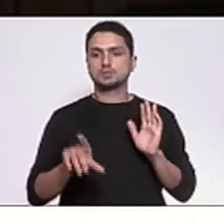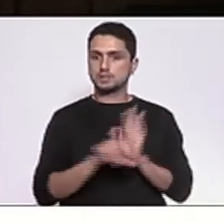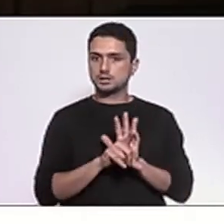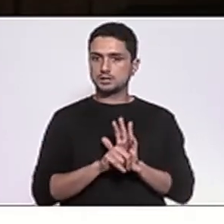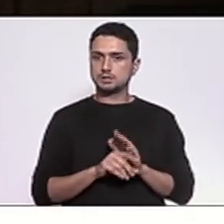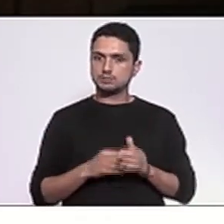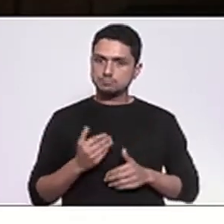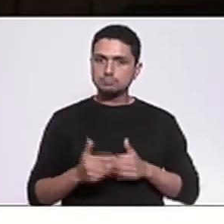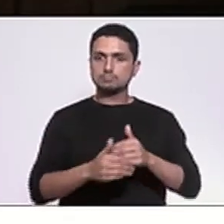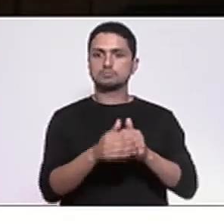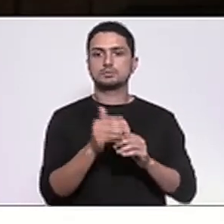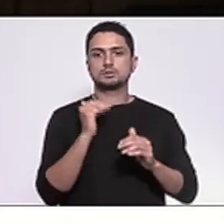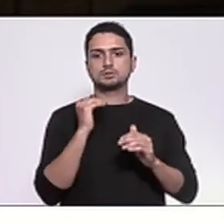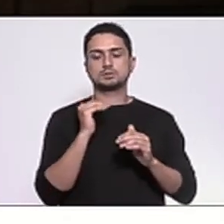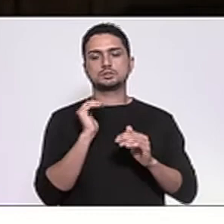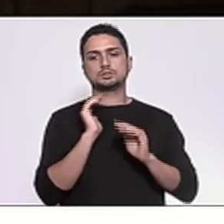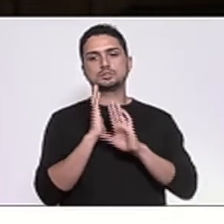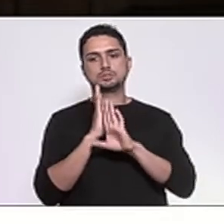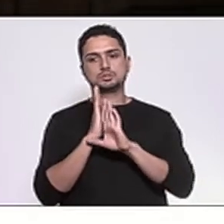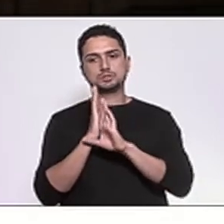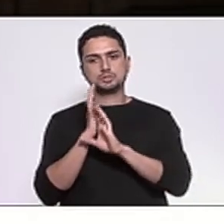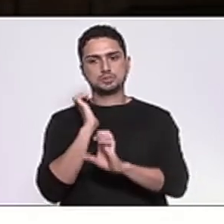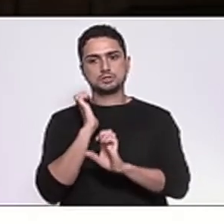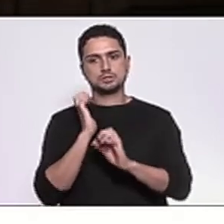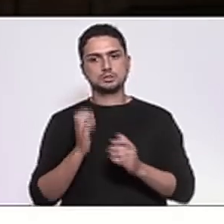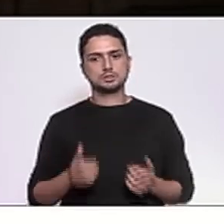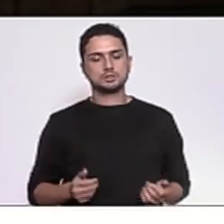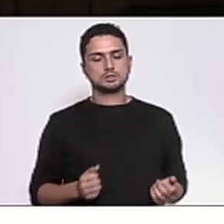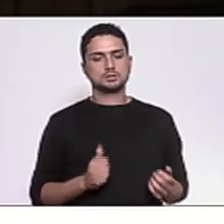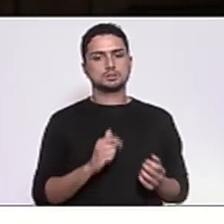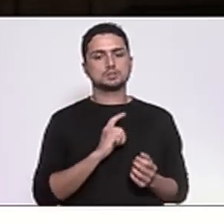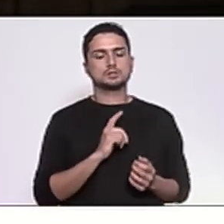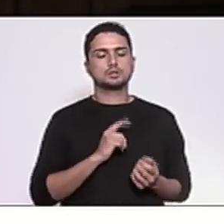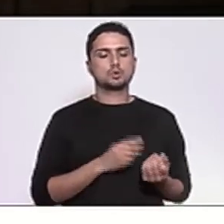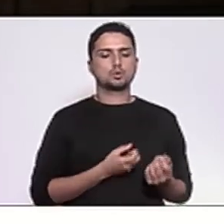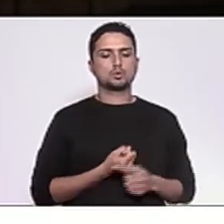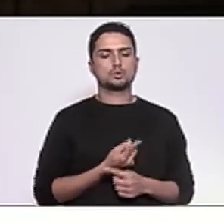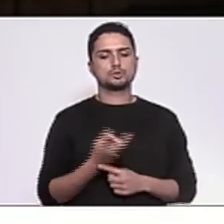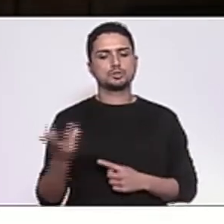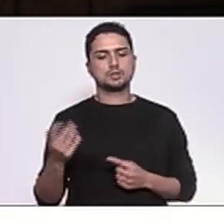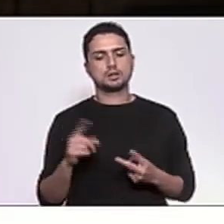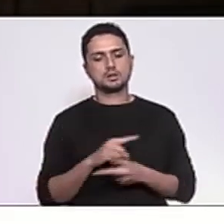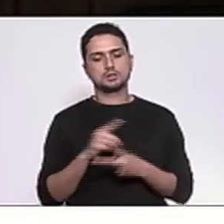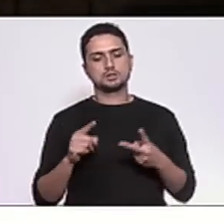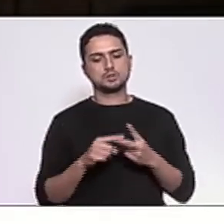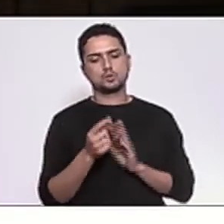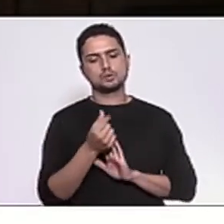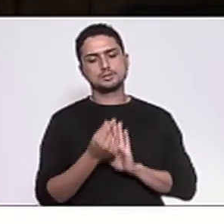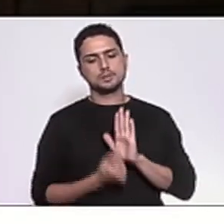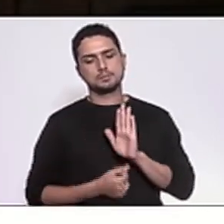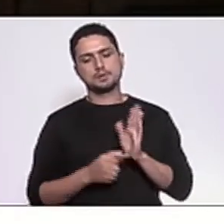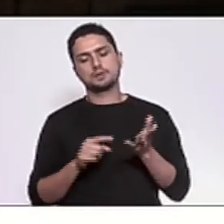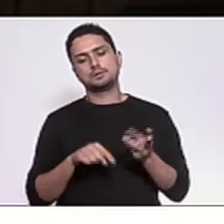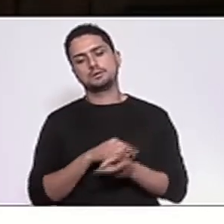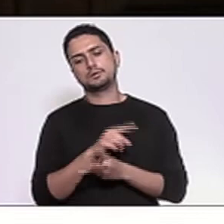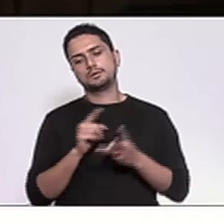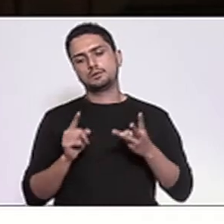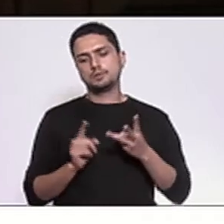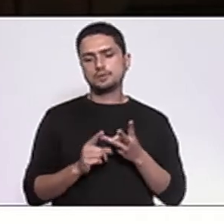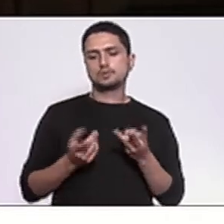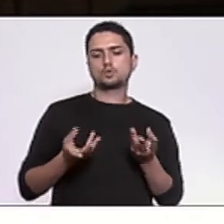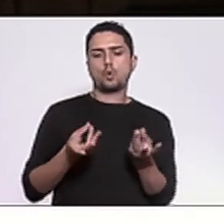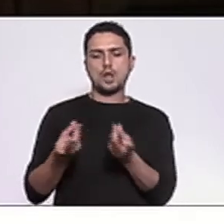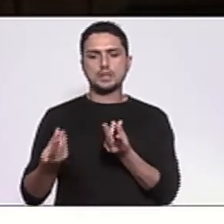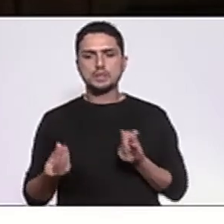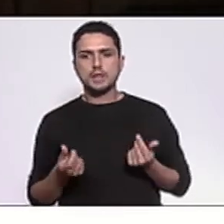de engenharia, aí com quadro de quantidades, com orçamento, tudo muito qualificado,